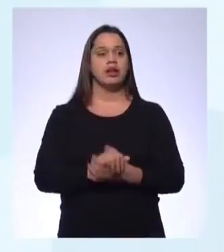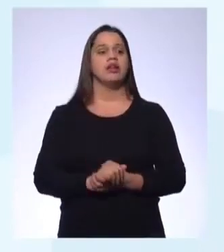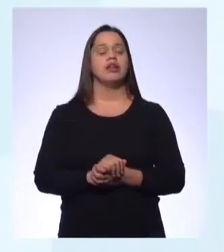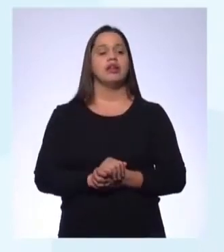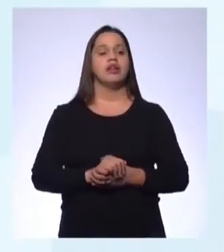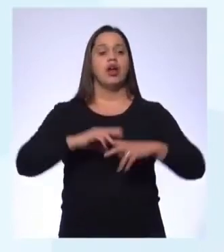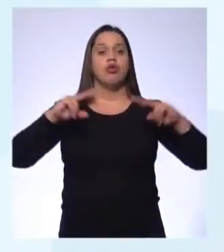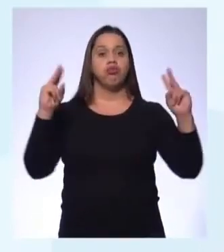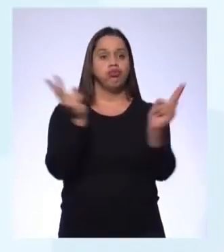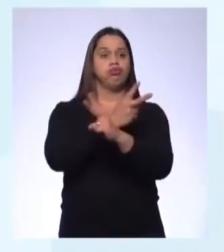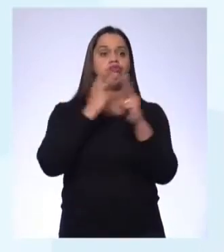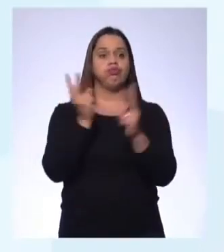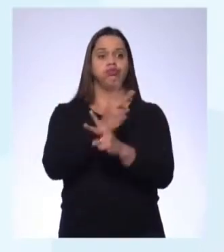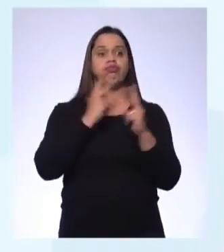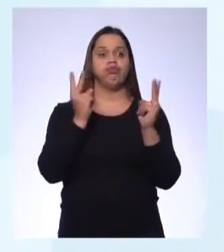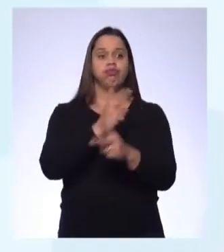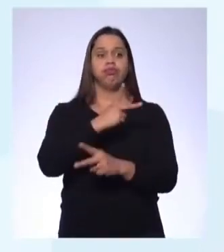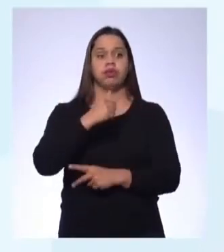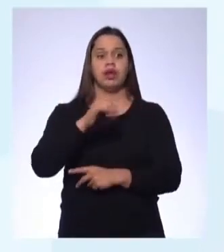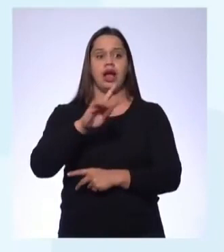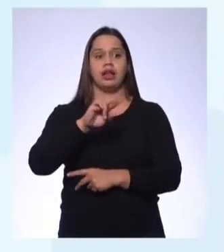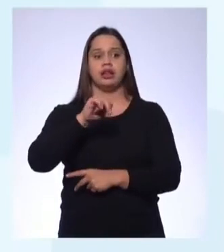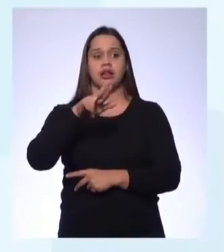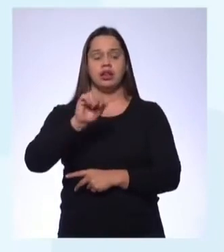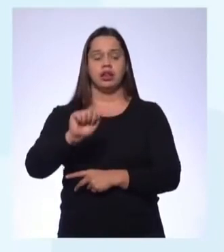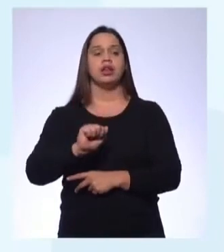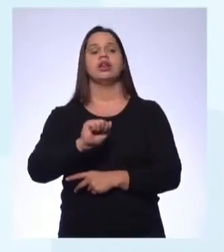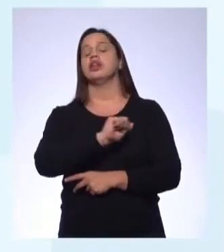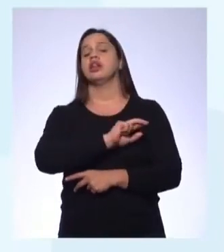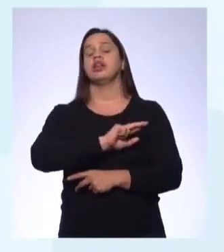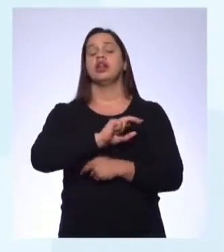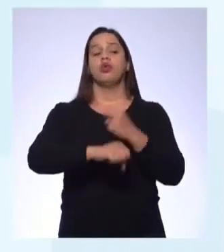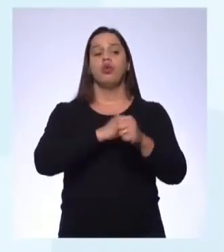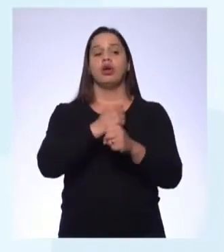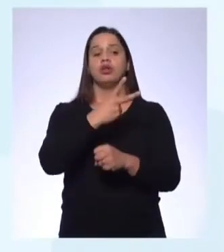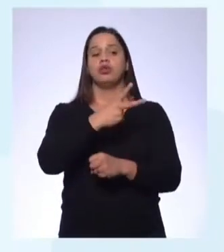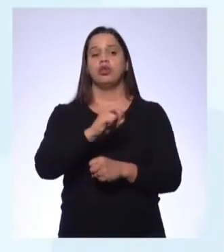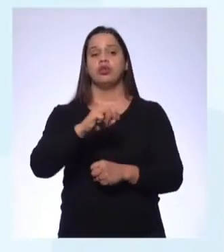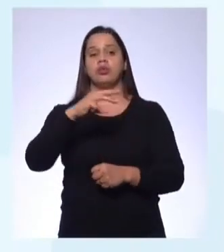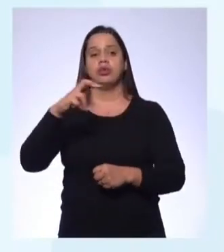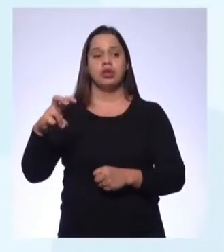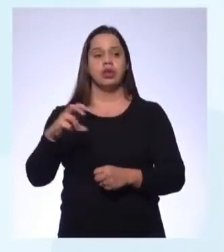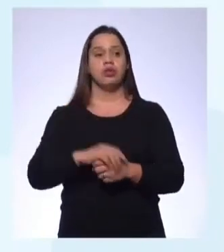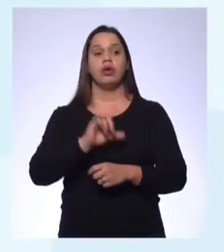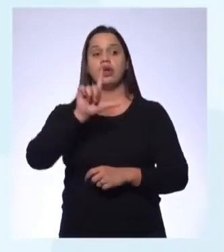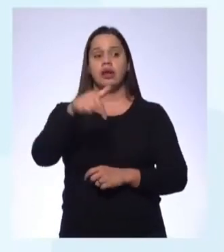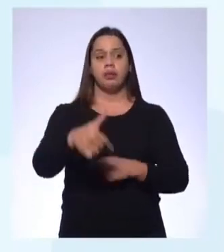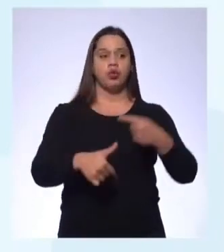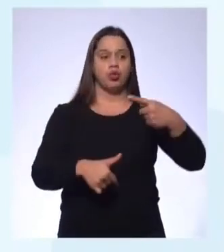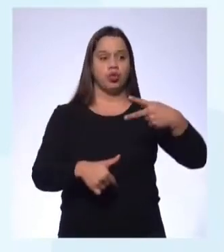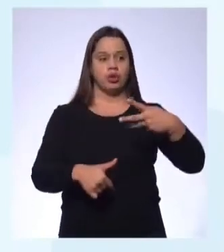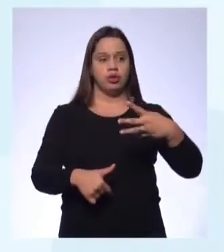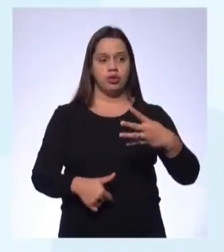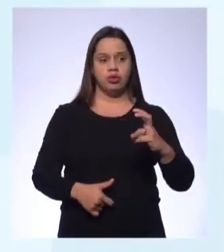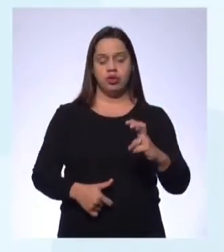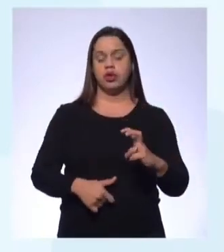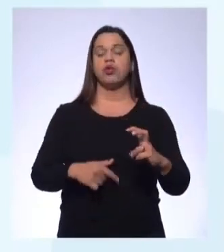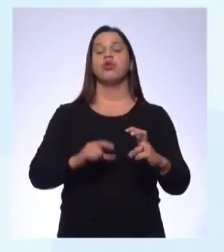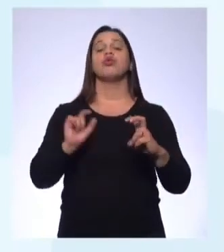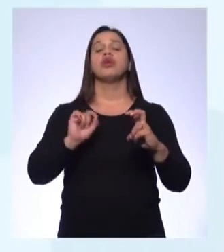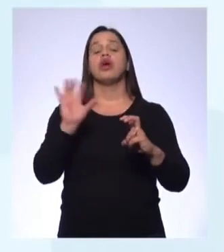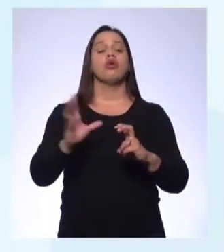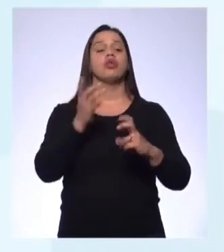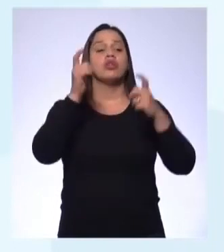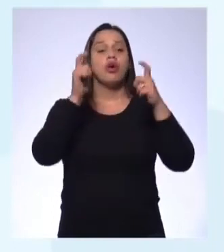furacão Katrina, the Hurricane Katrina, 2005. E aí tem as perguntas aí, what happened, o que aconteceu, when did it happen, quando